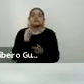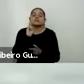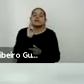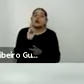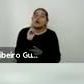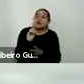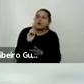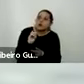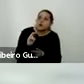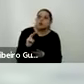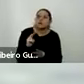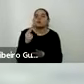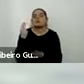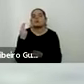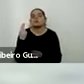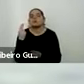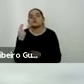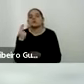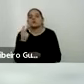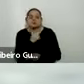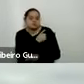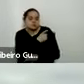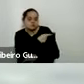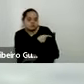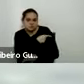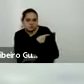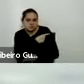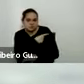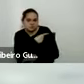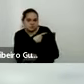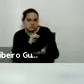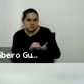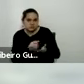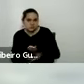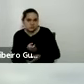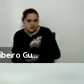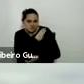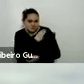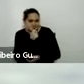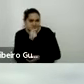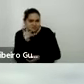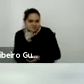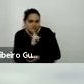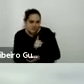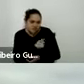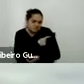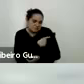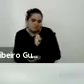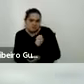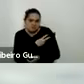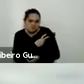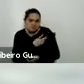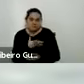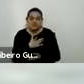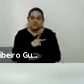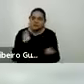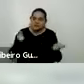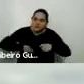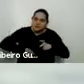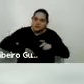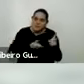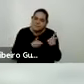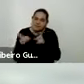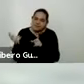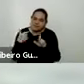ou primeiro grau incompleto. Enfim, nós tínhamos vários indicadores para medir desigualdade no mercado de trabalho. Com